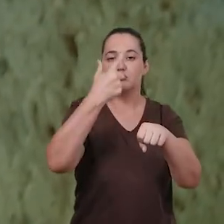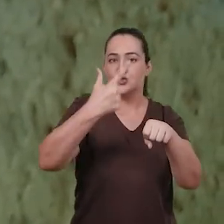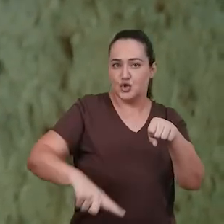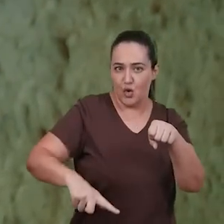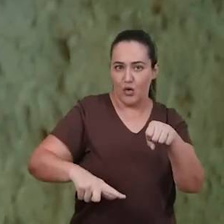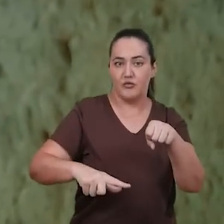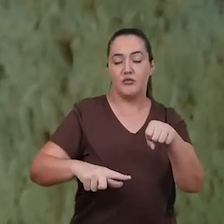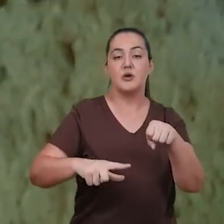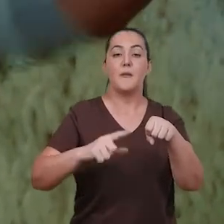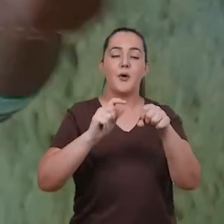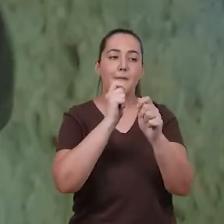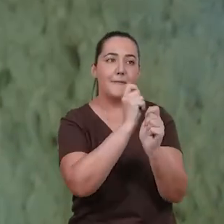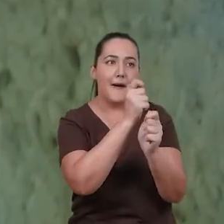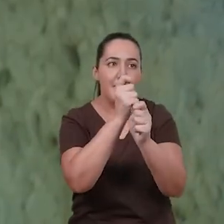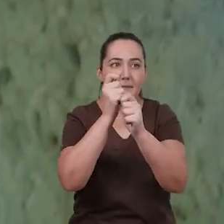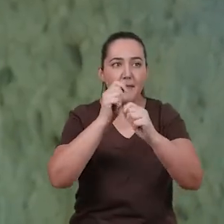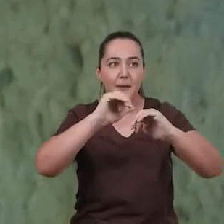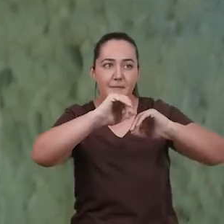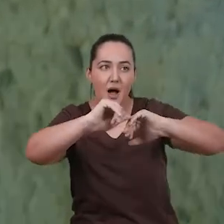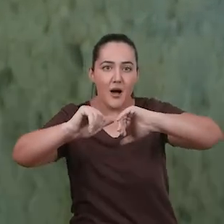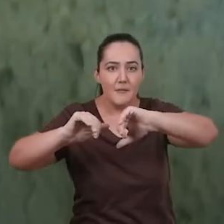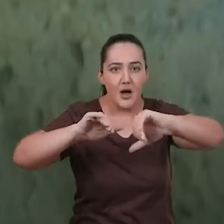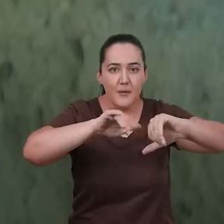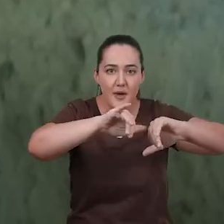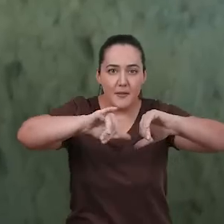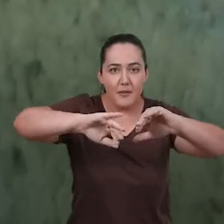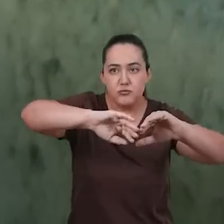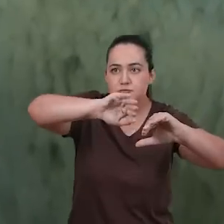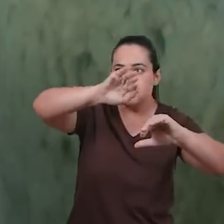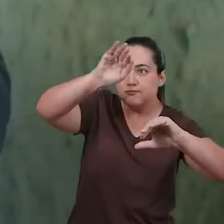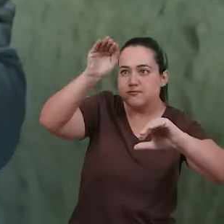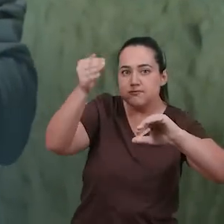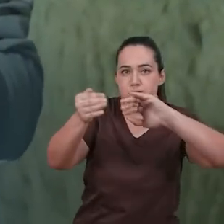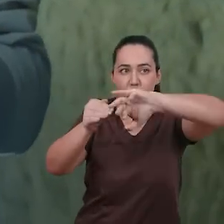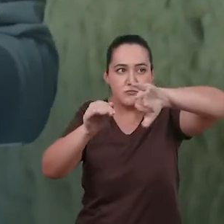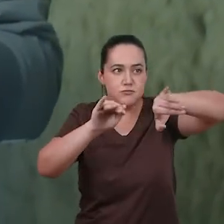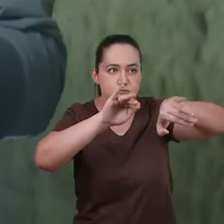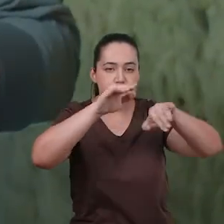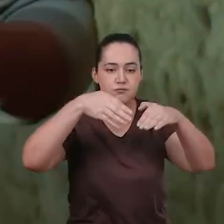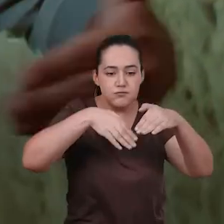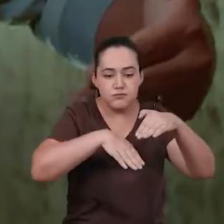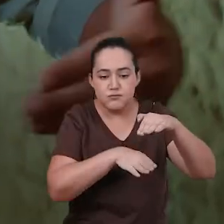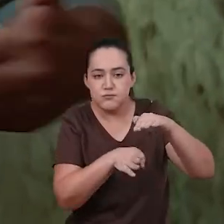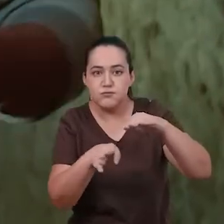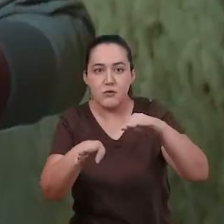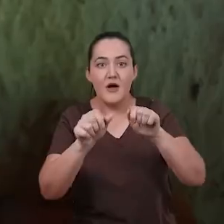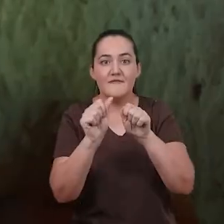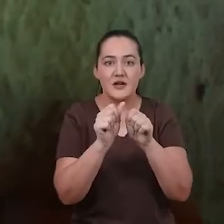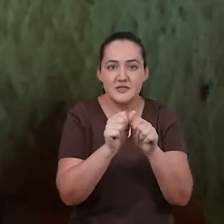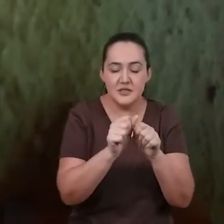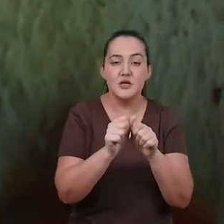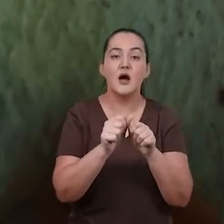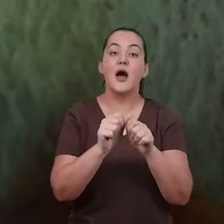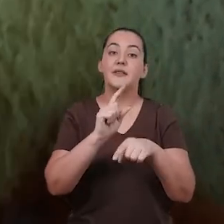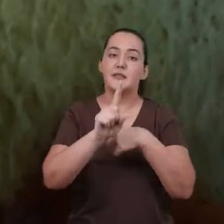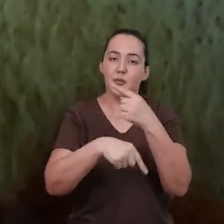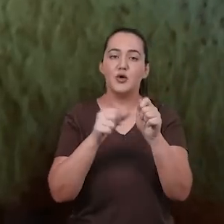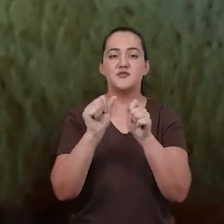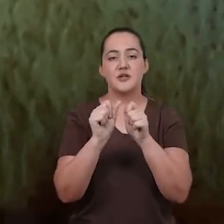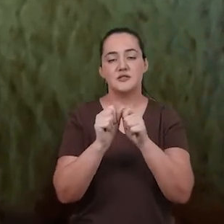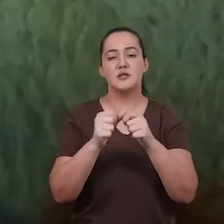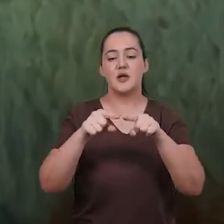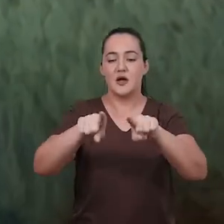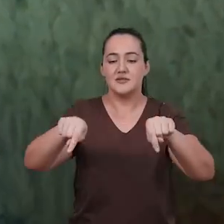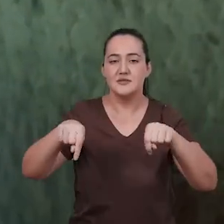rocha endurecia e eles podiam morar aqui. E há muitas salas como esta, quartos como este